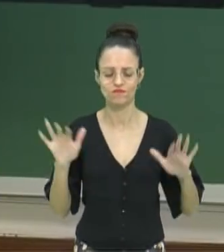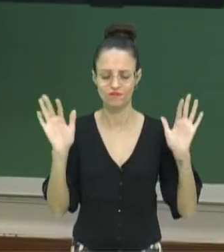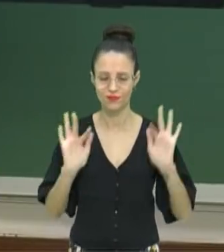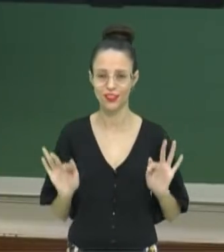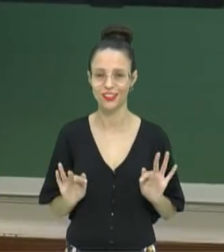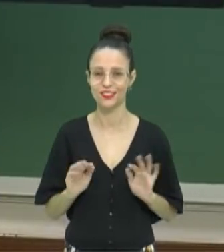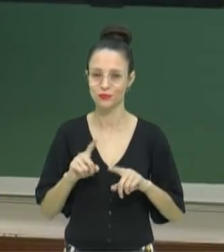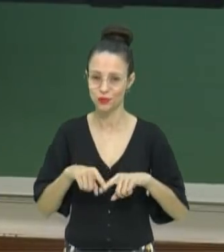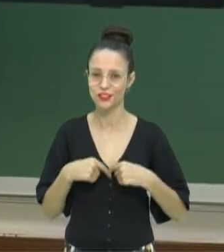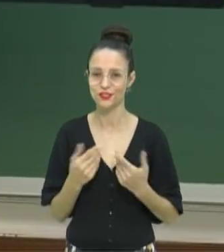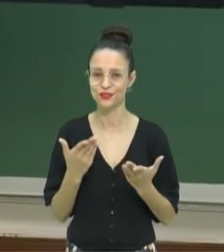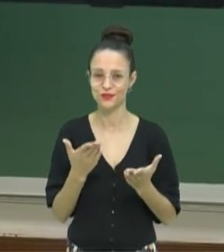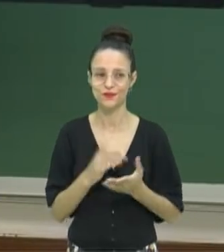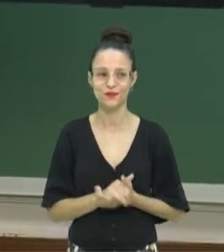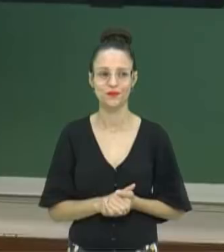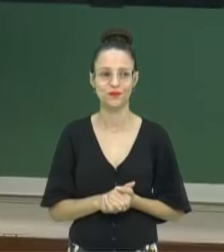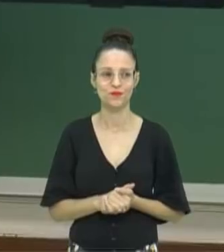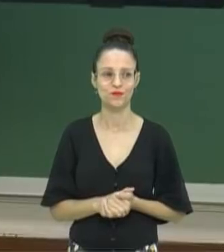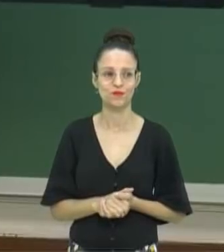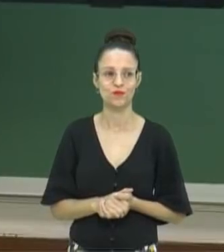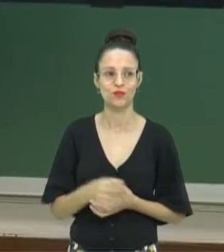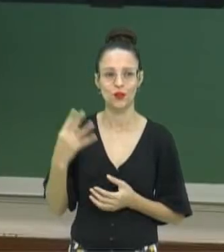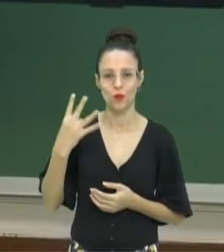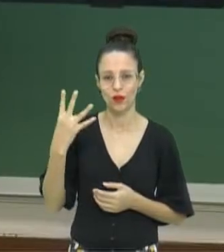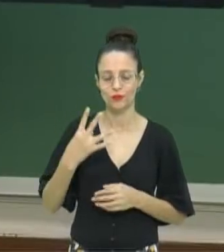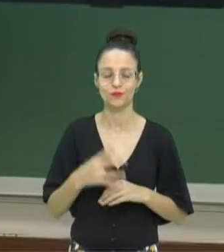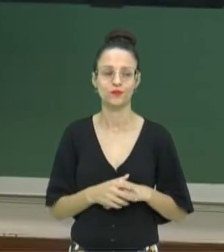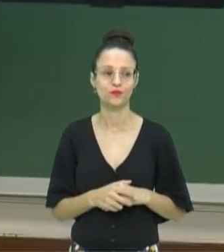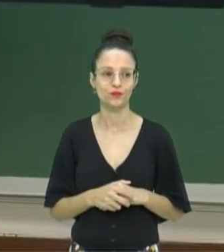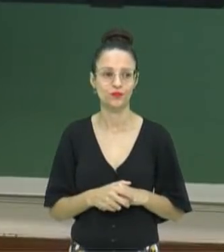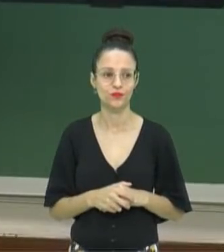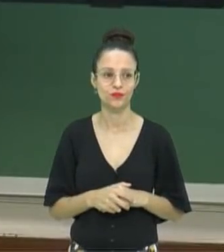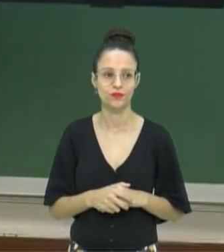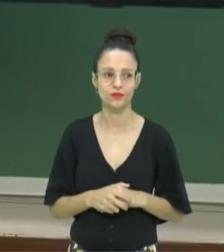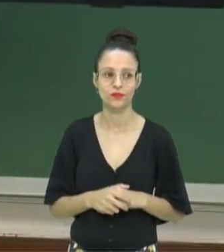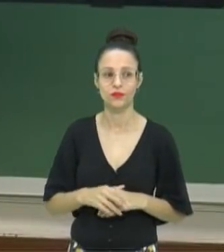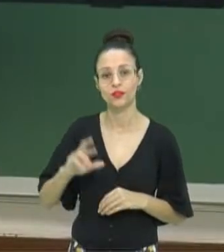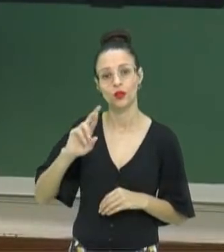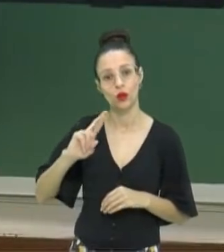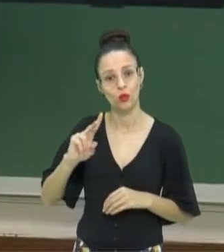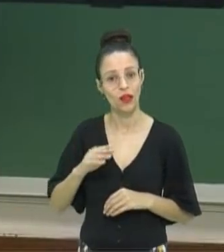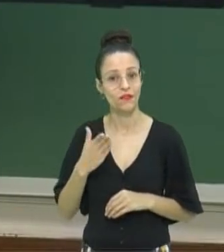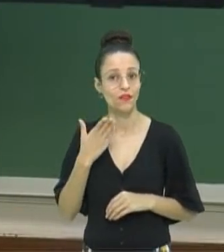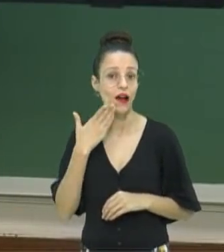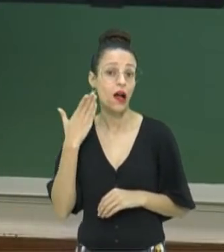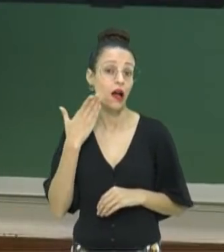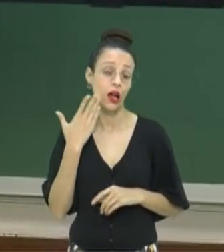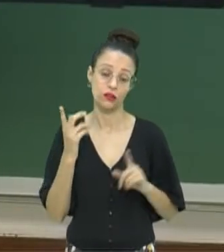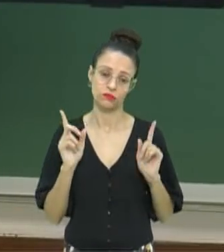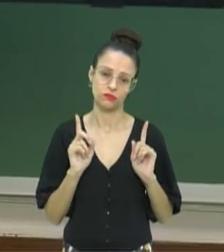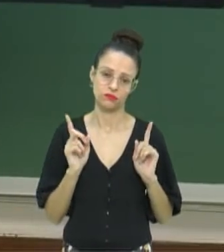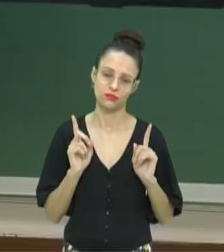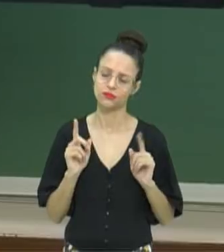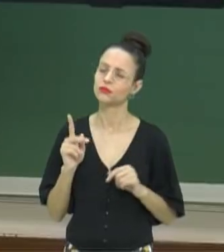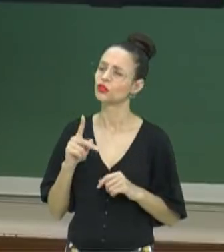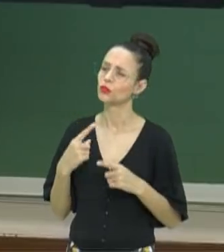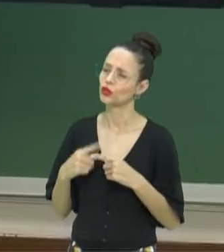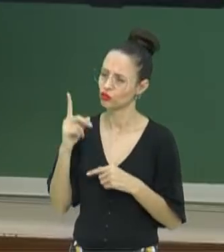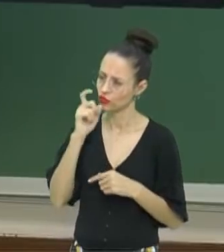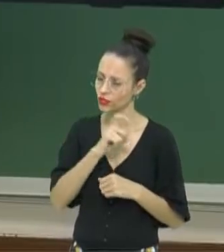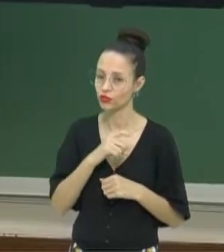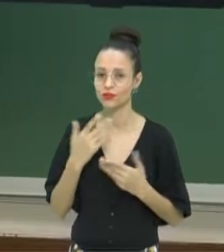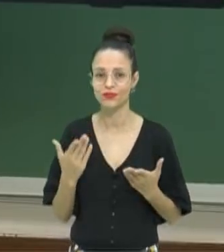feliz por isso. E agora nós vamos para o 4. E o 4 já não é tão moleza assim. Professora, por quê? É